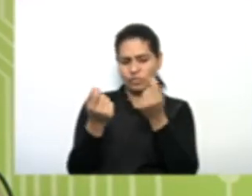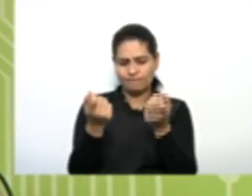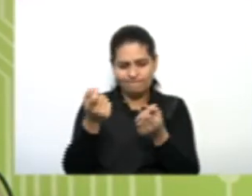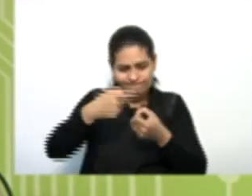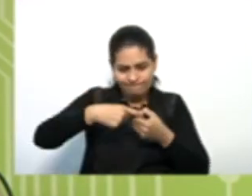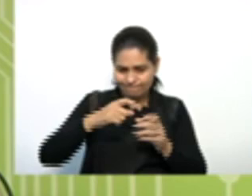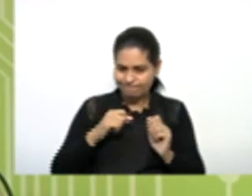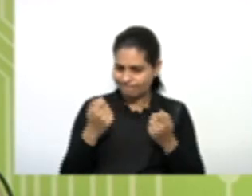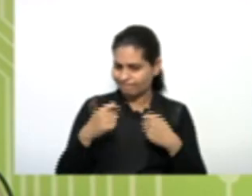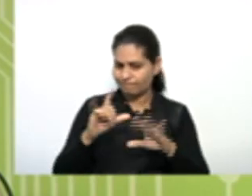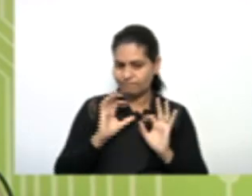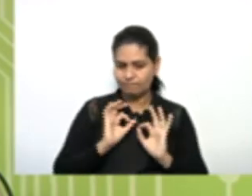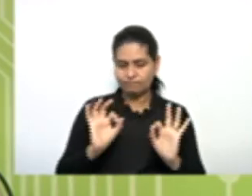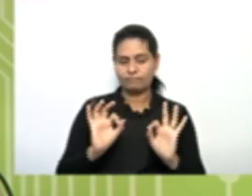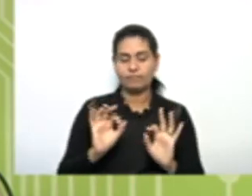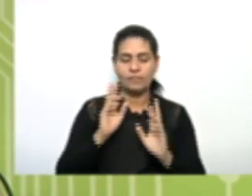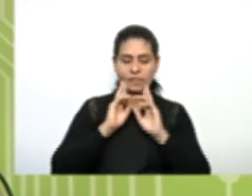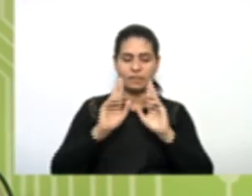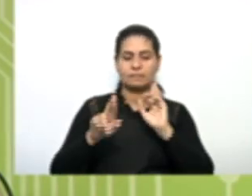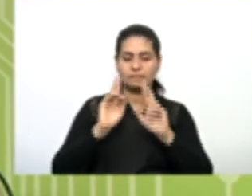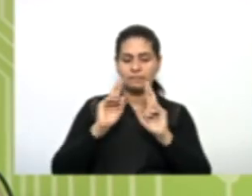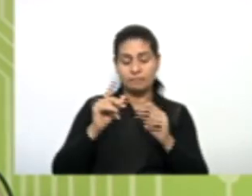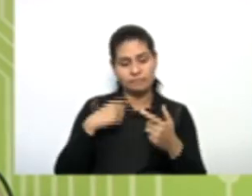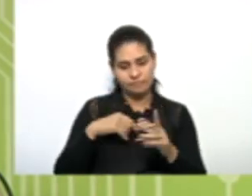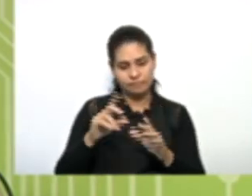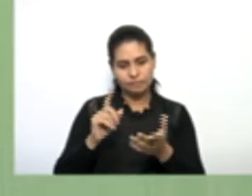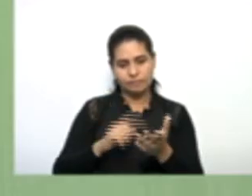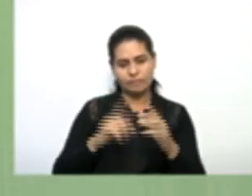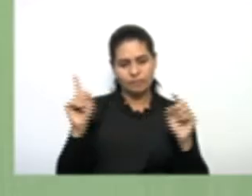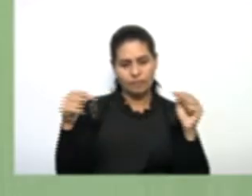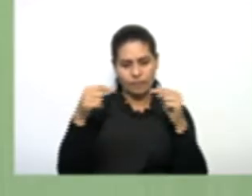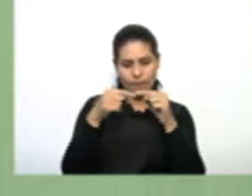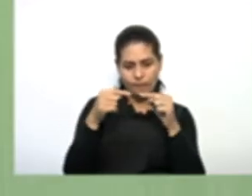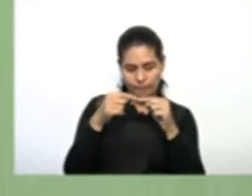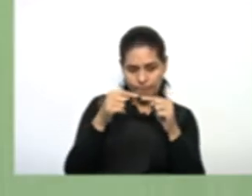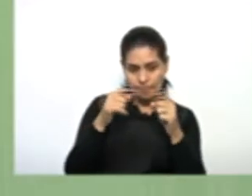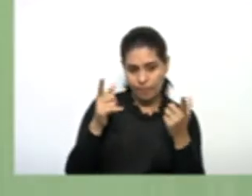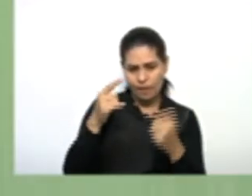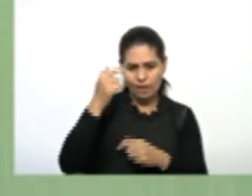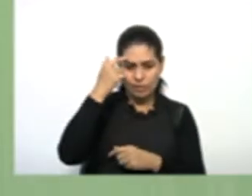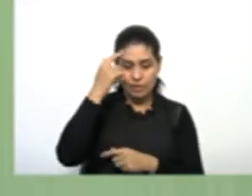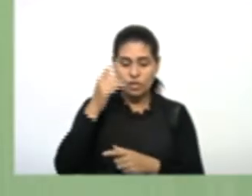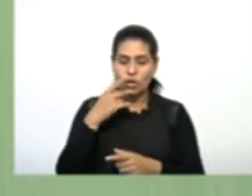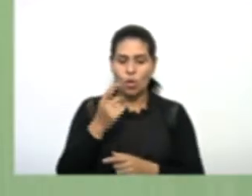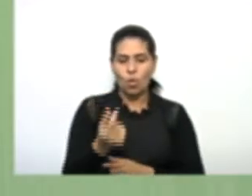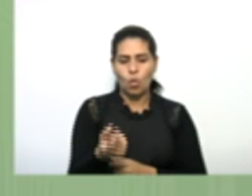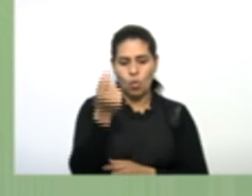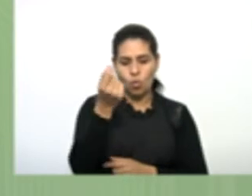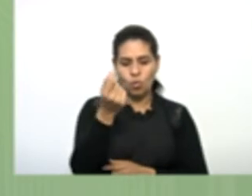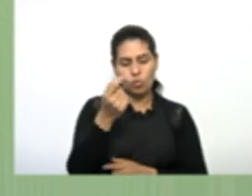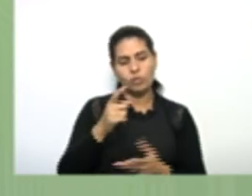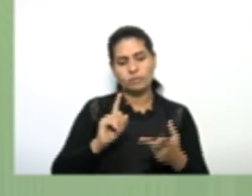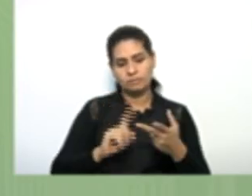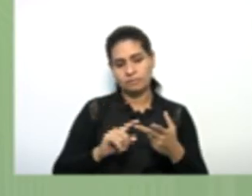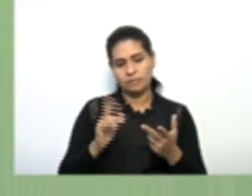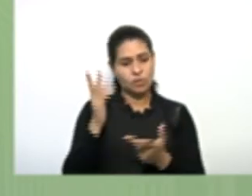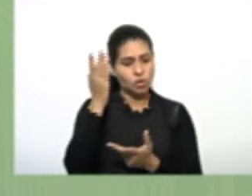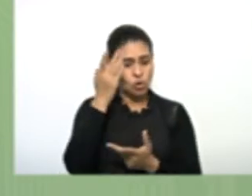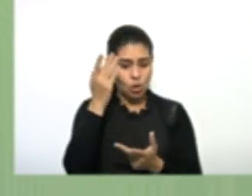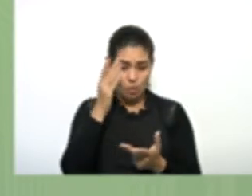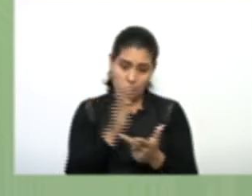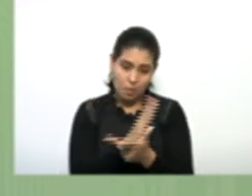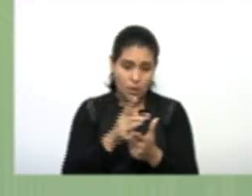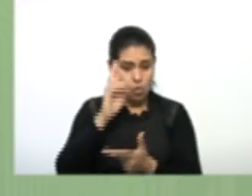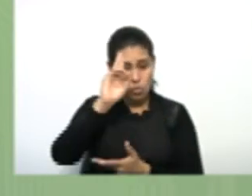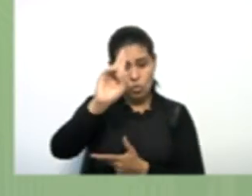rendimentos. Então, respondendo aqui, o principal objetivo da empresa capitalista a gente entende que é o lucro. Normalmente essas empresas são de um